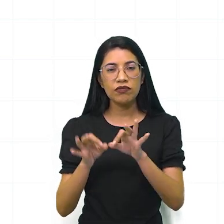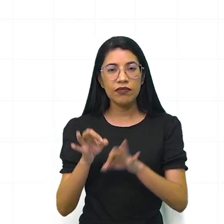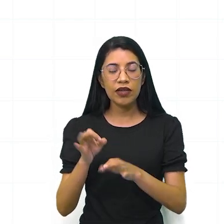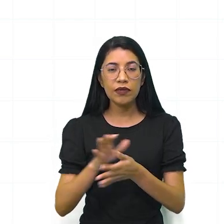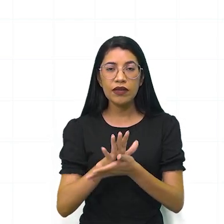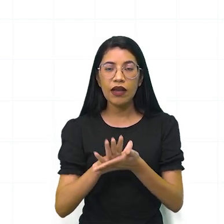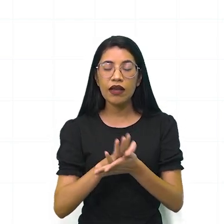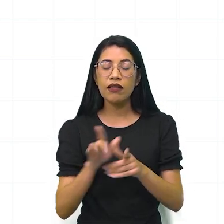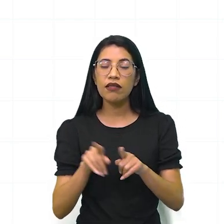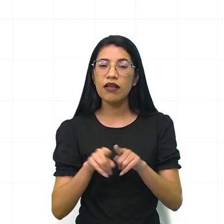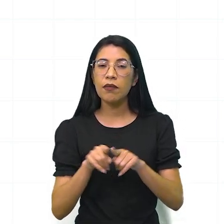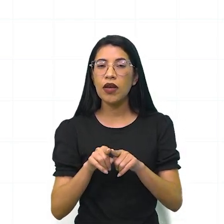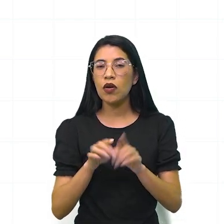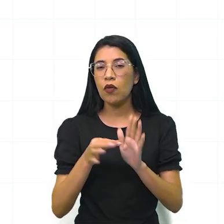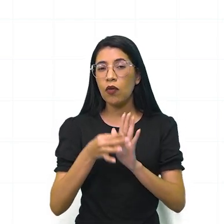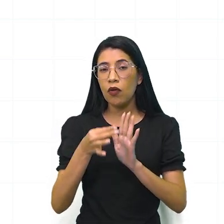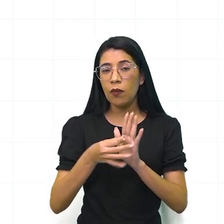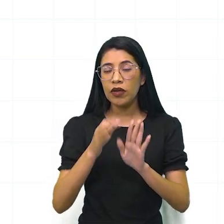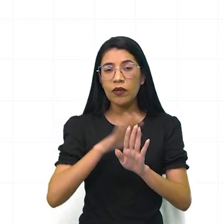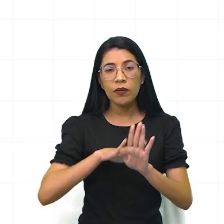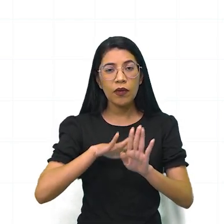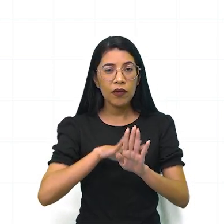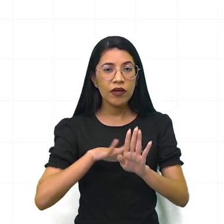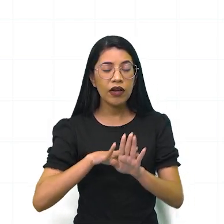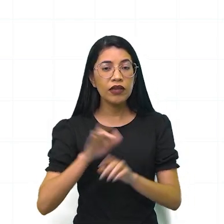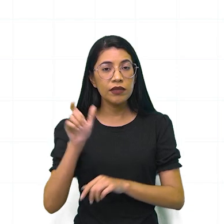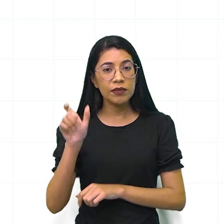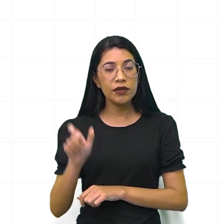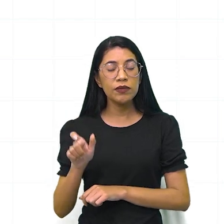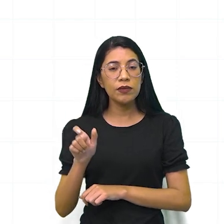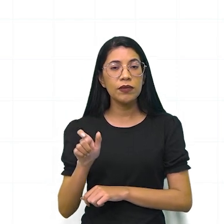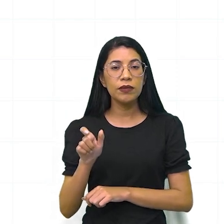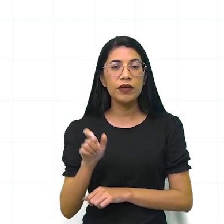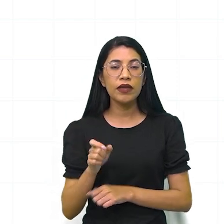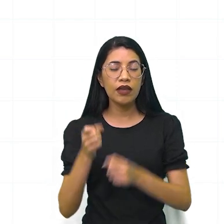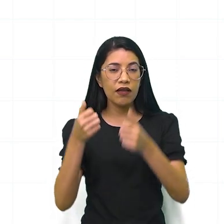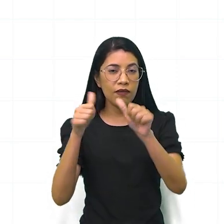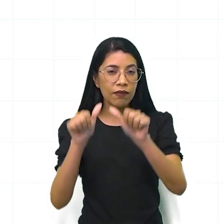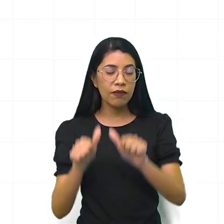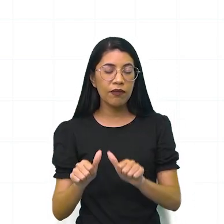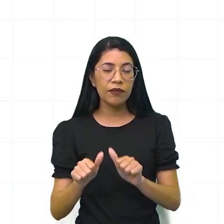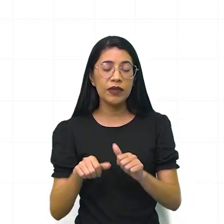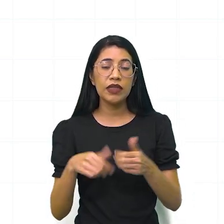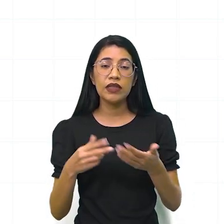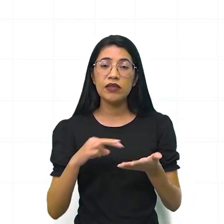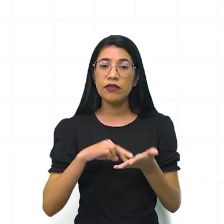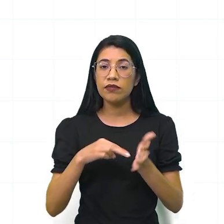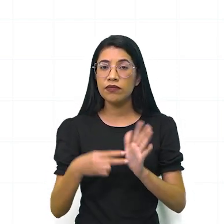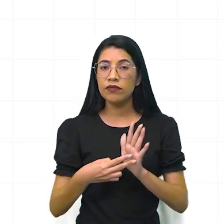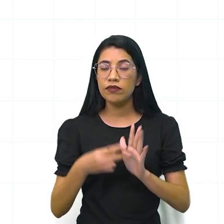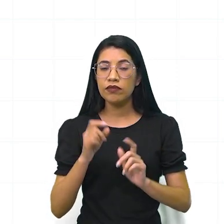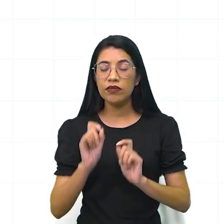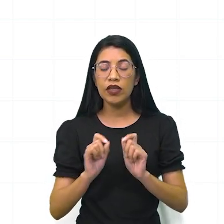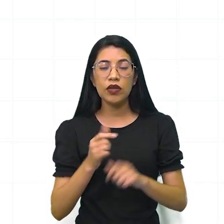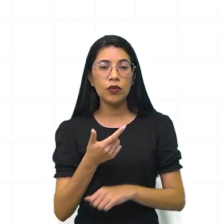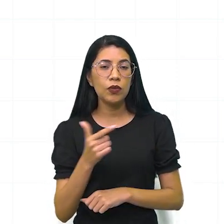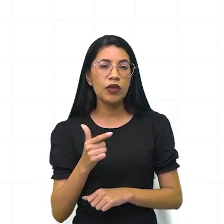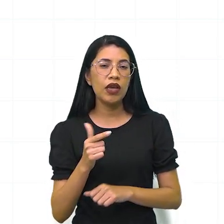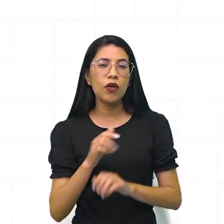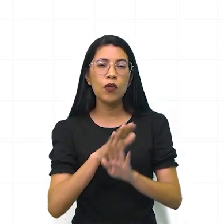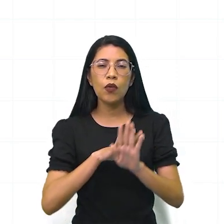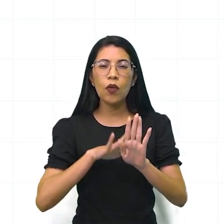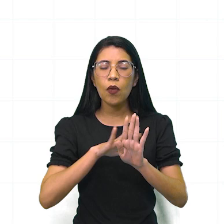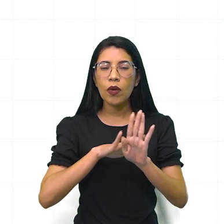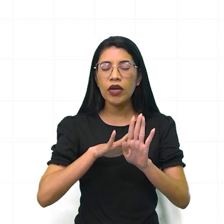ou impressões subjetivas do emissor. Então aqui não vai ter a pegada subjetiva, o que eu